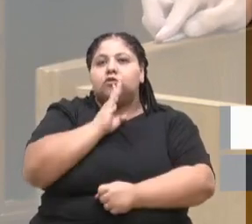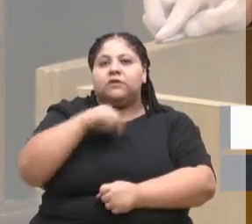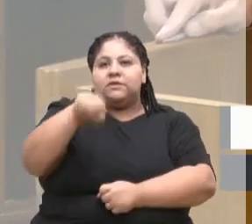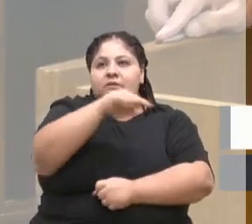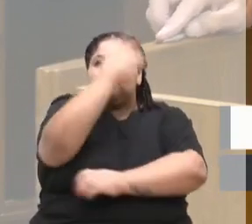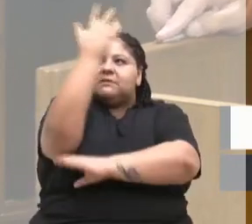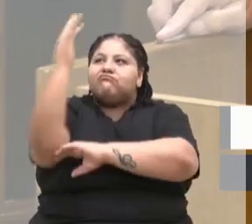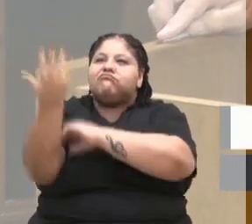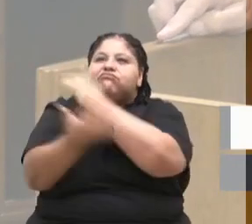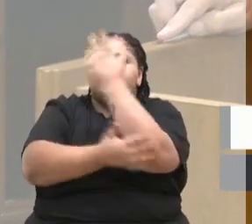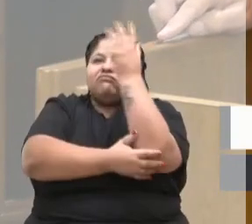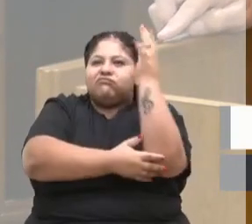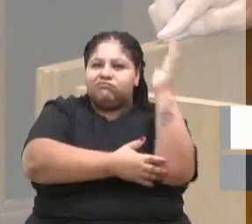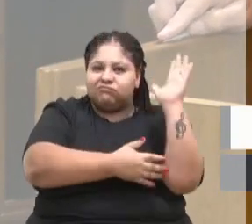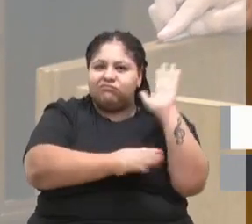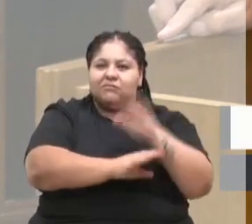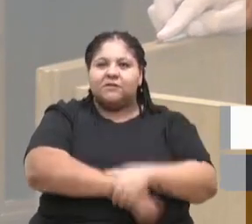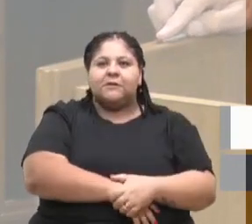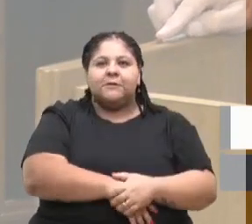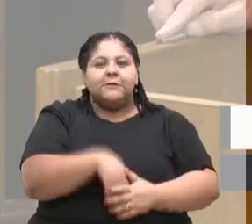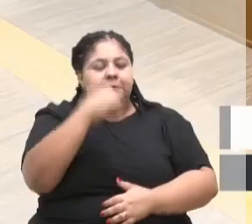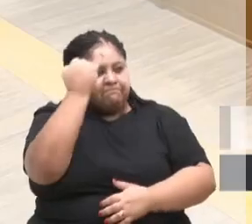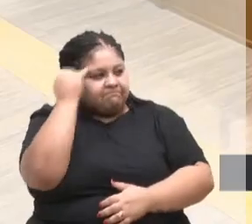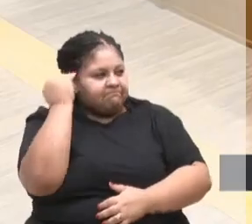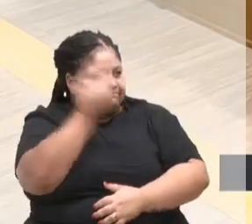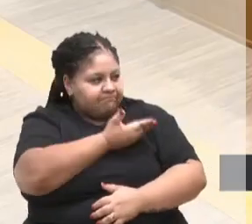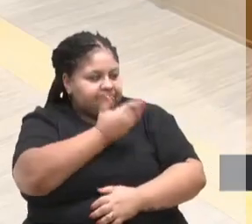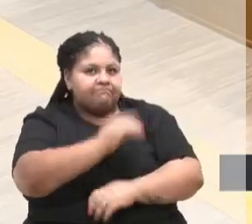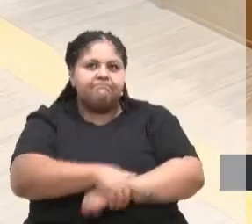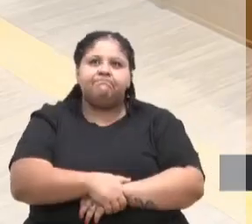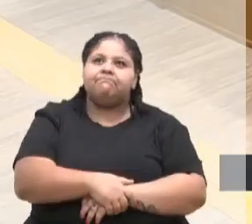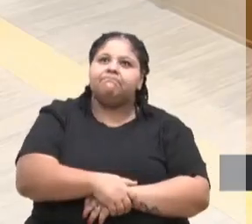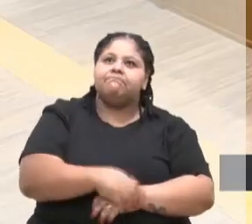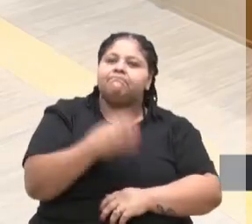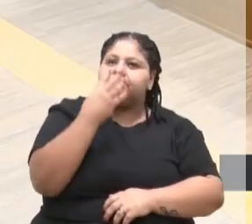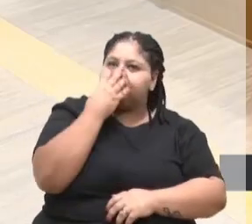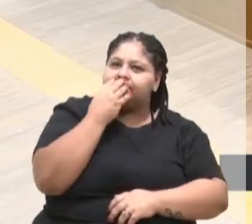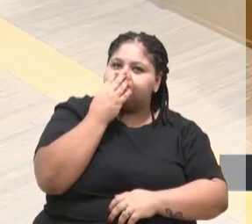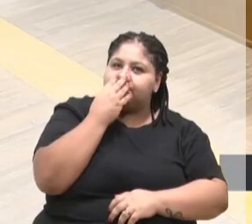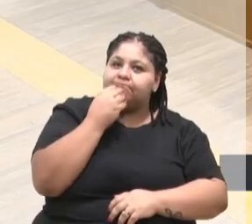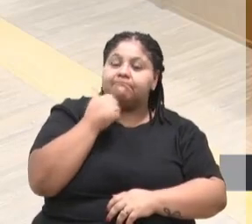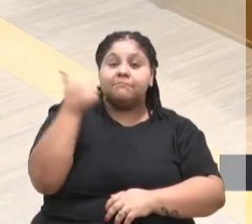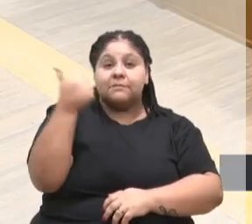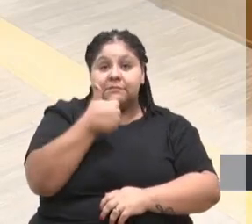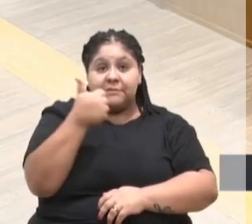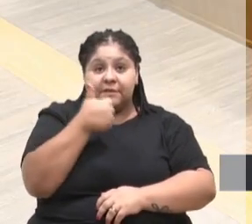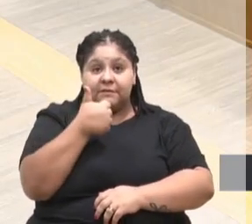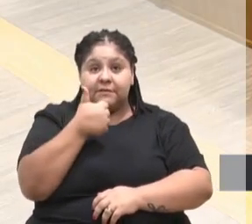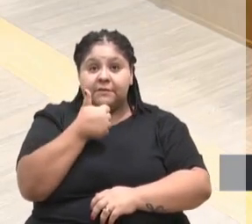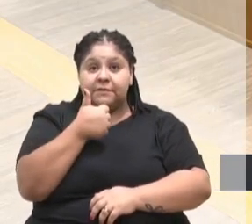naturais. Colega Zé D'Ambrosio. Seu Camilles, primeiro,